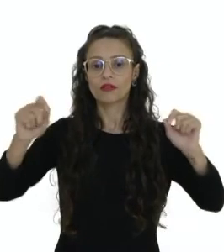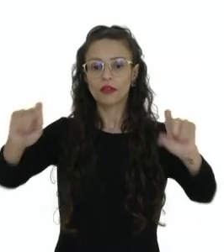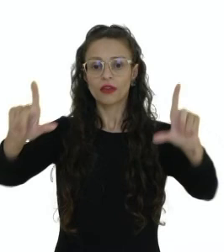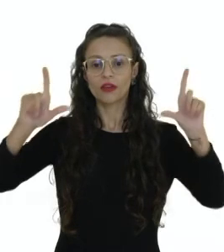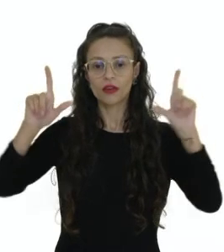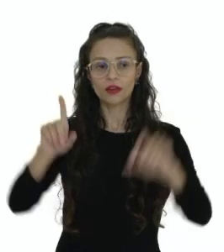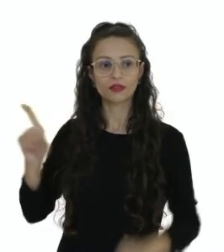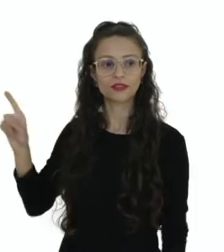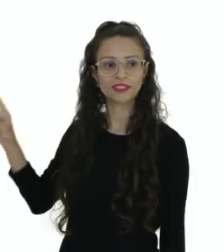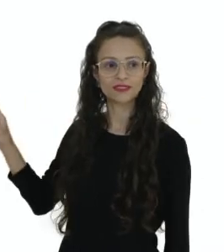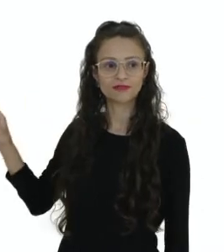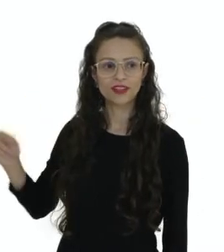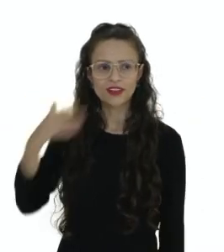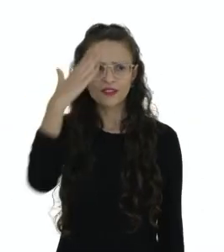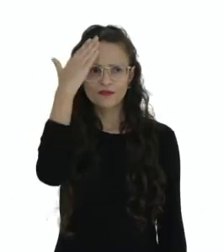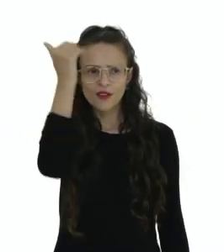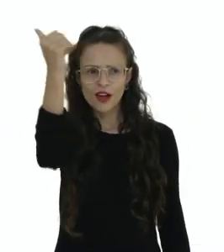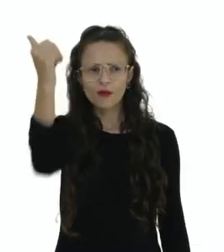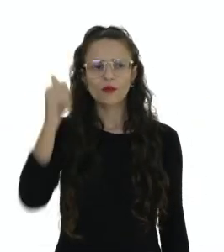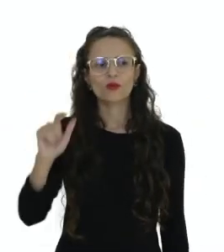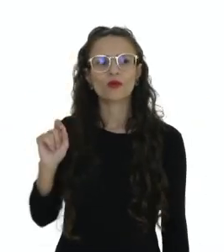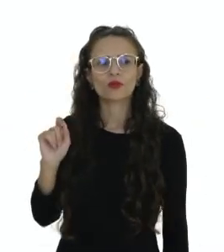um famoso